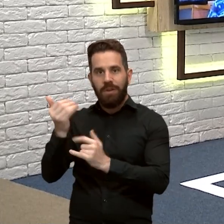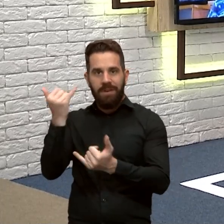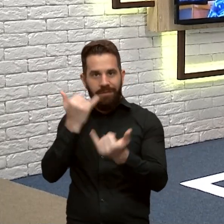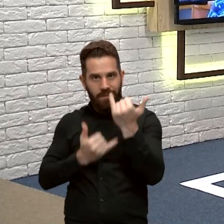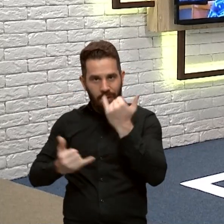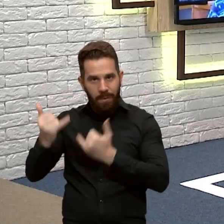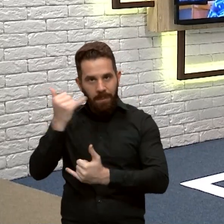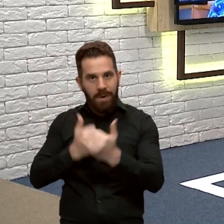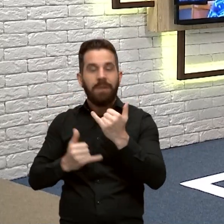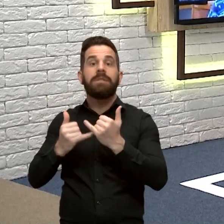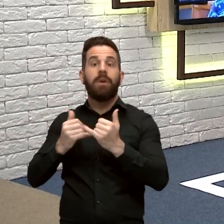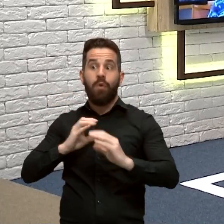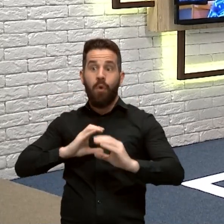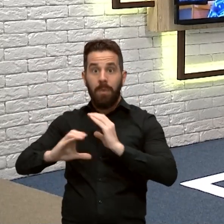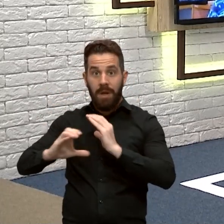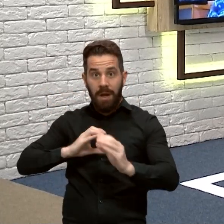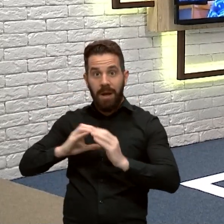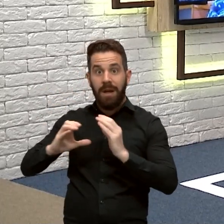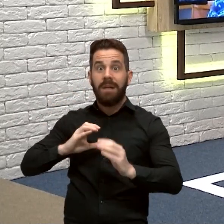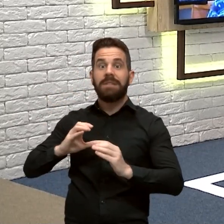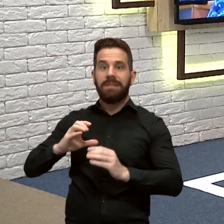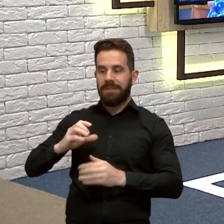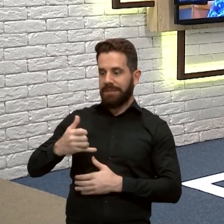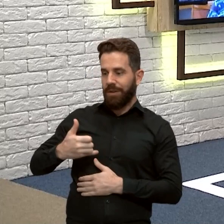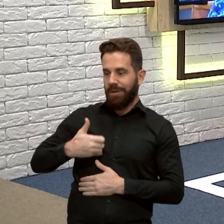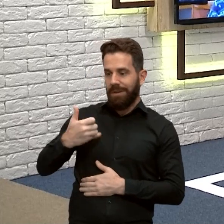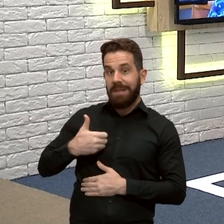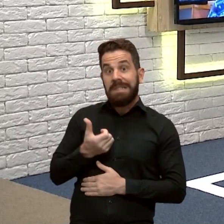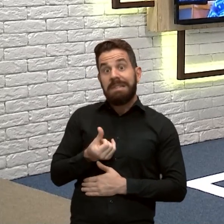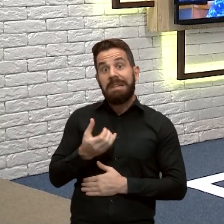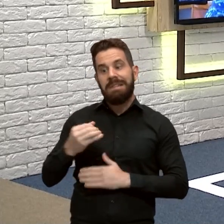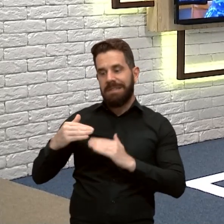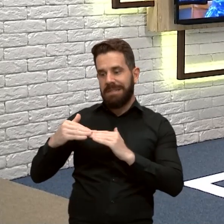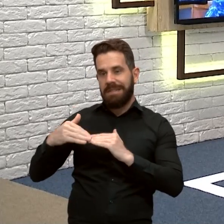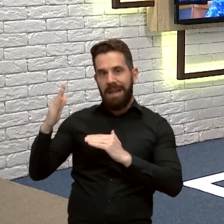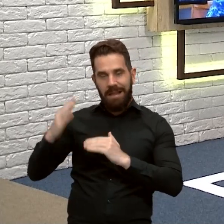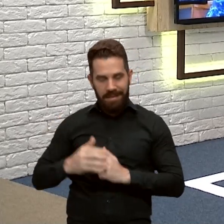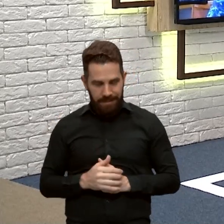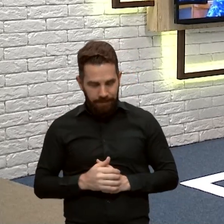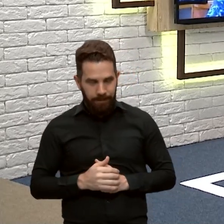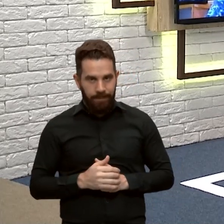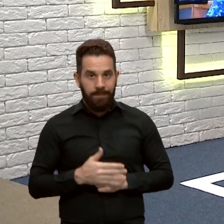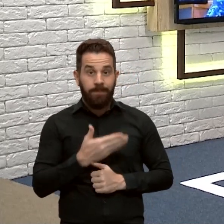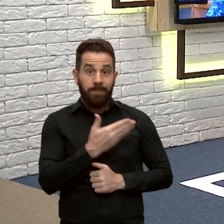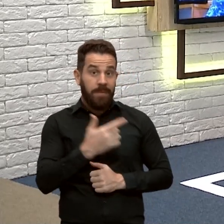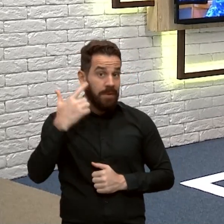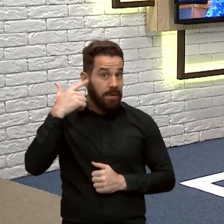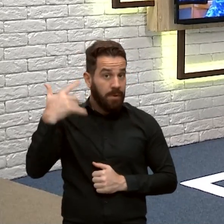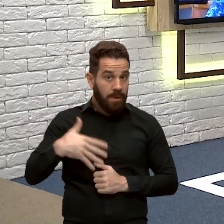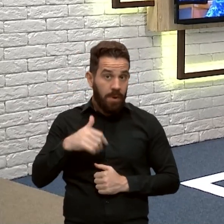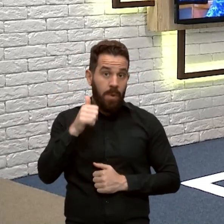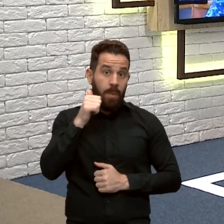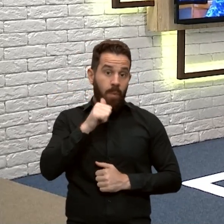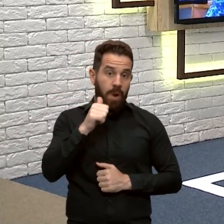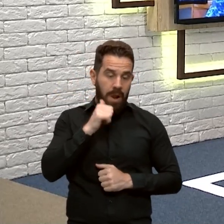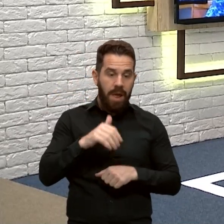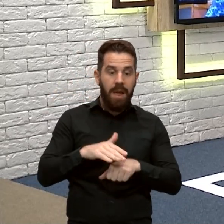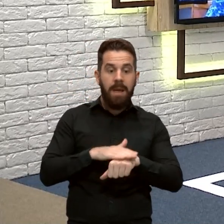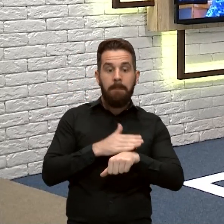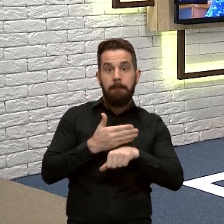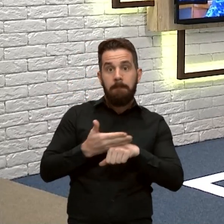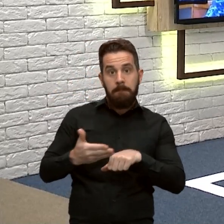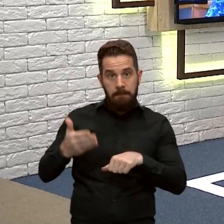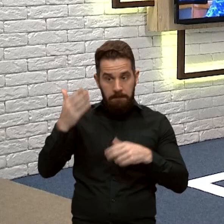Comunicação para 60+. A Lázara se identifica como uma mulher com cabelos brancos, olhos castanhos e que usa